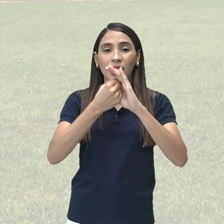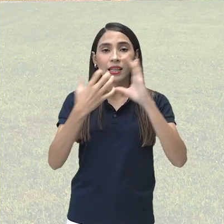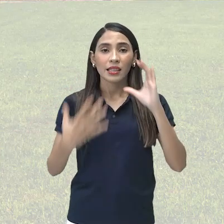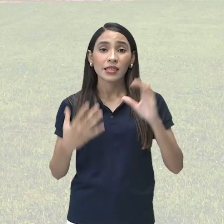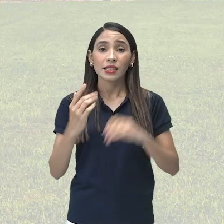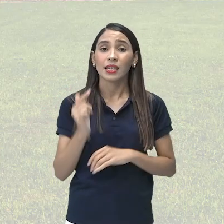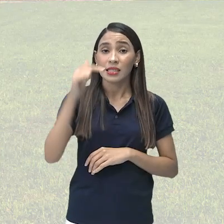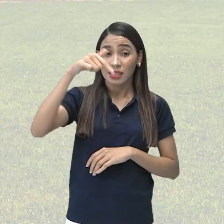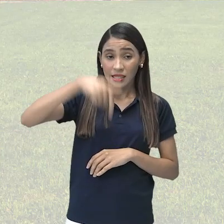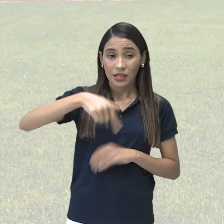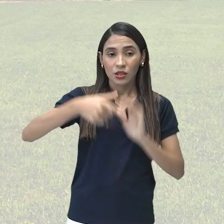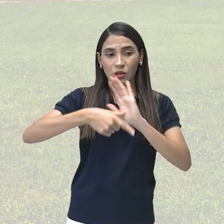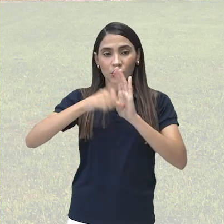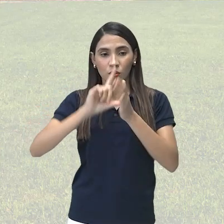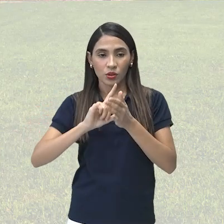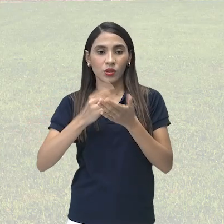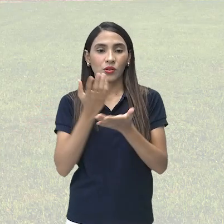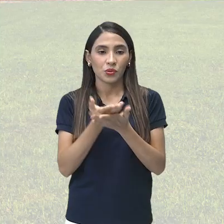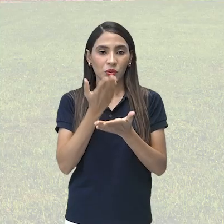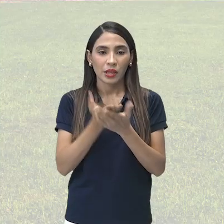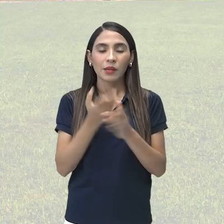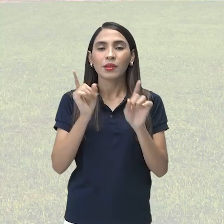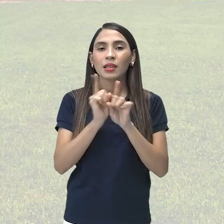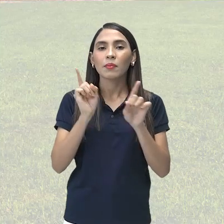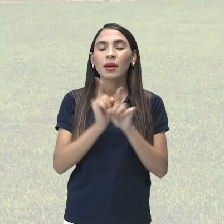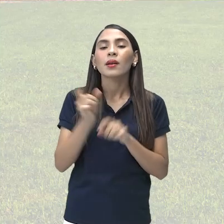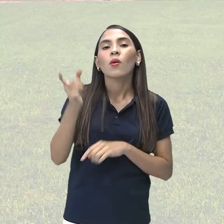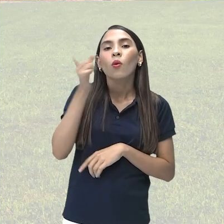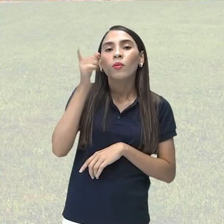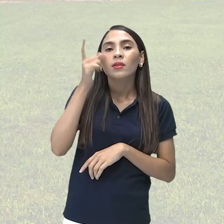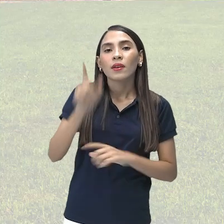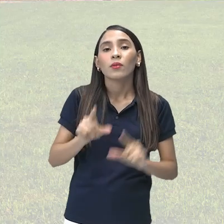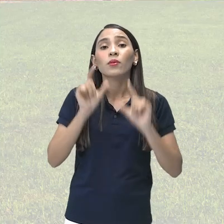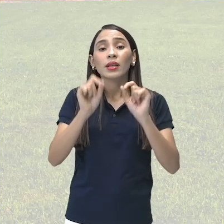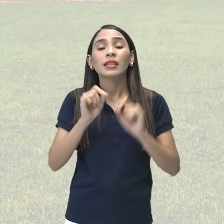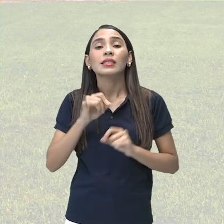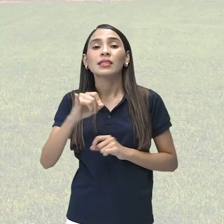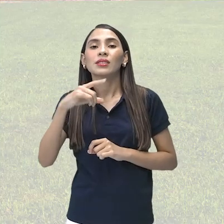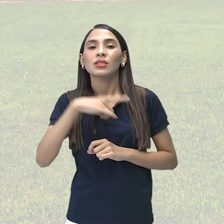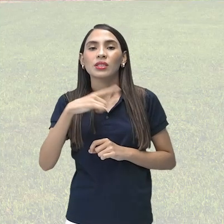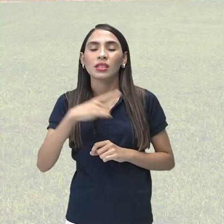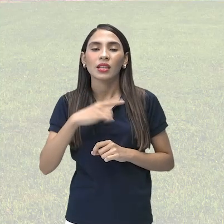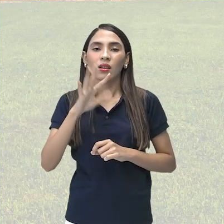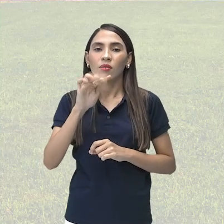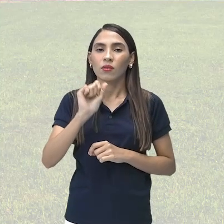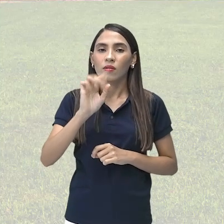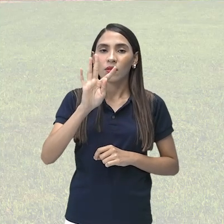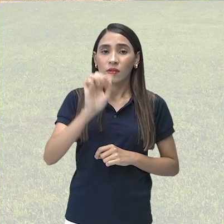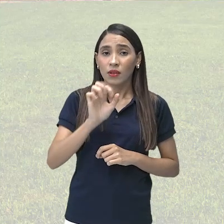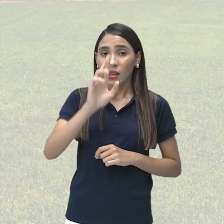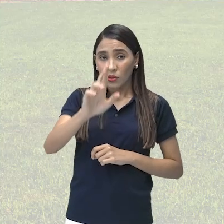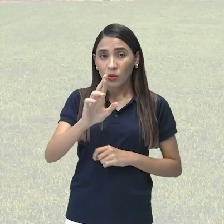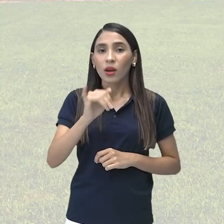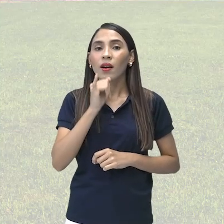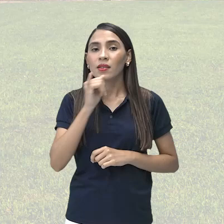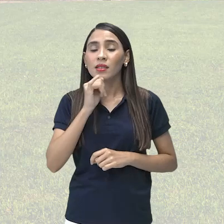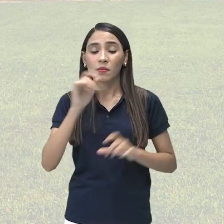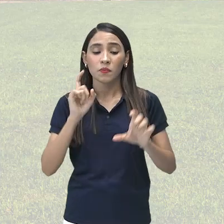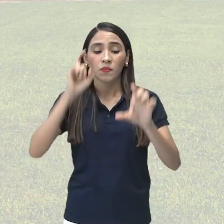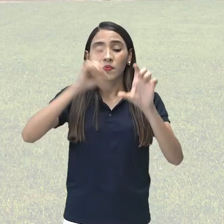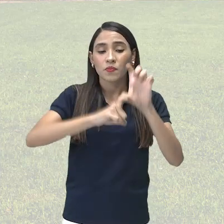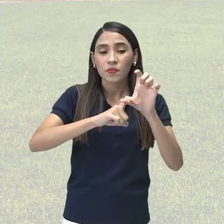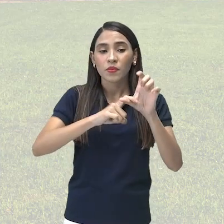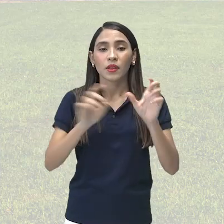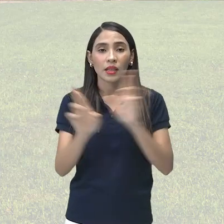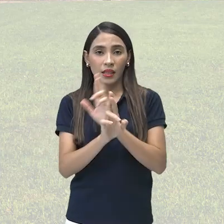essas 7 que eu acabei de citar para vocês, para observar se havia um fator justamente de